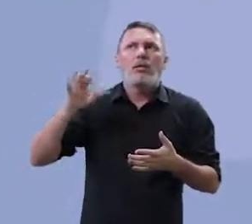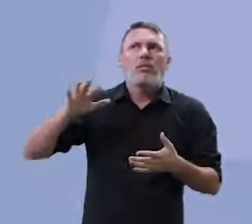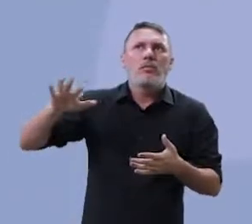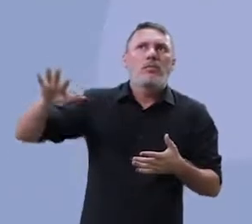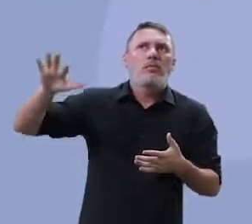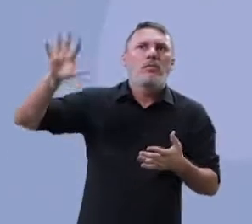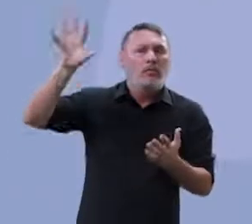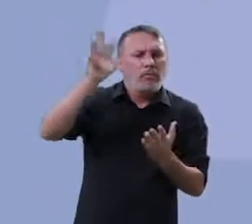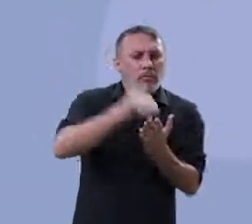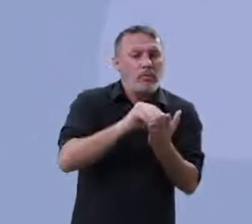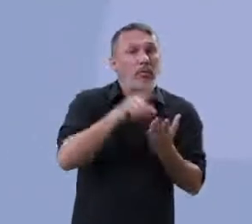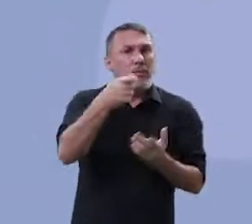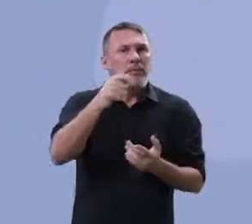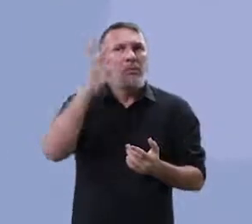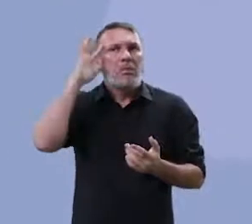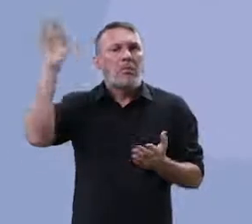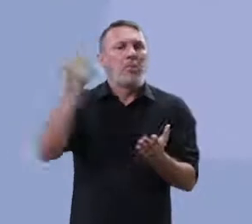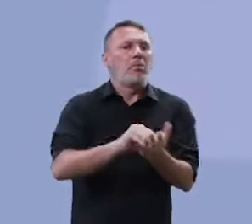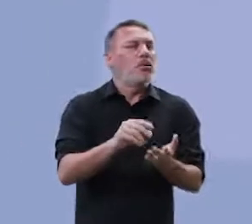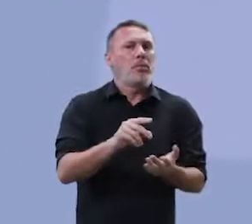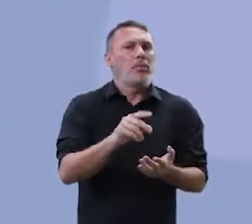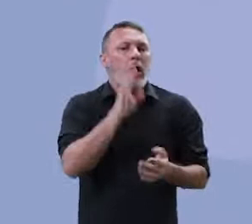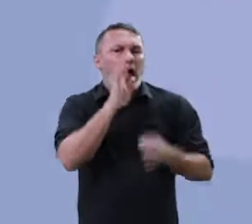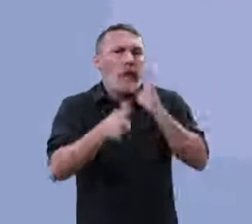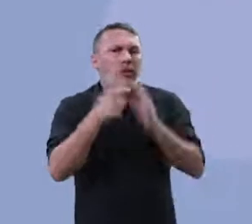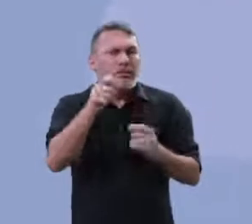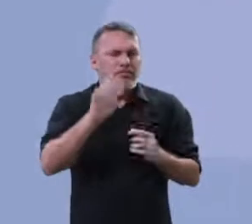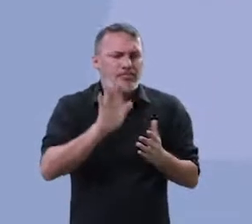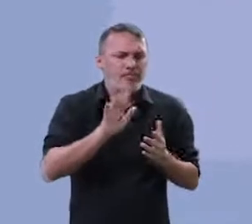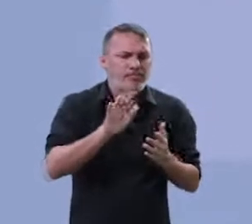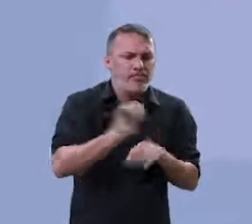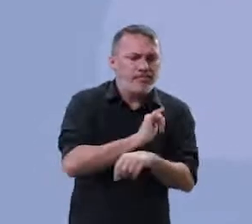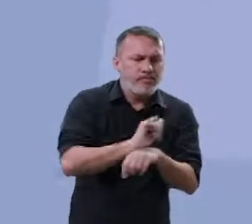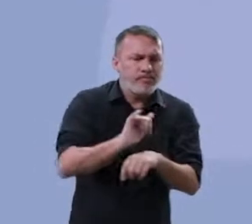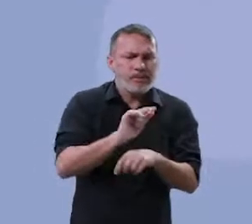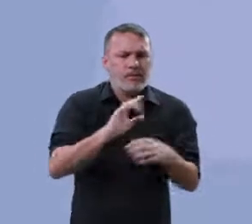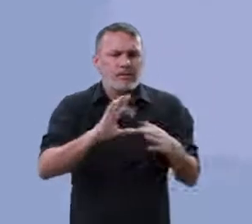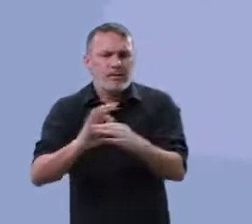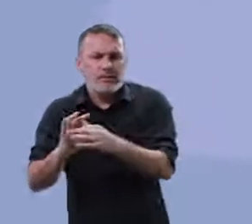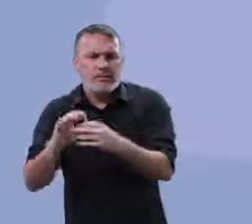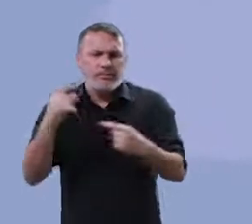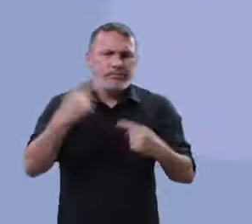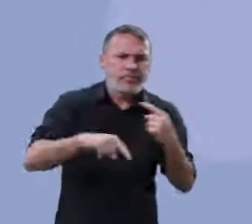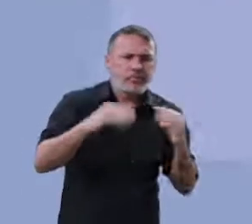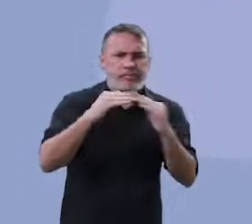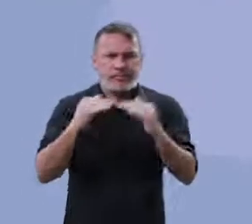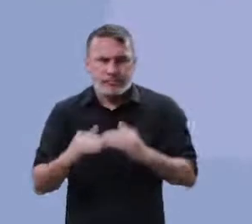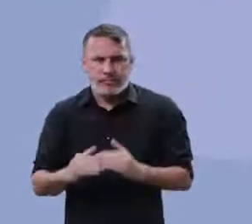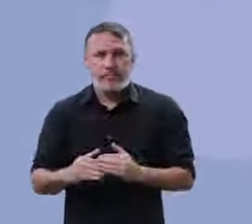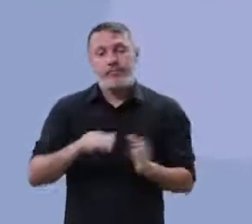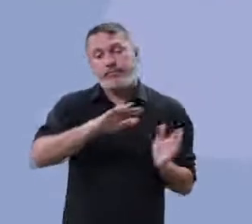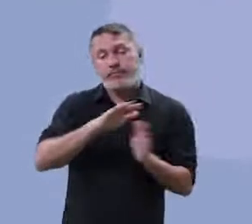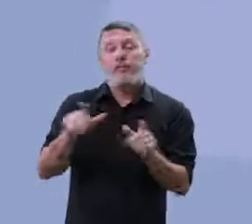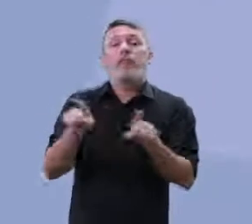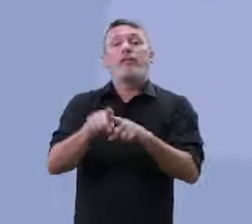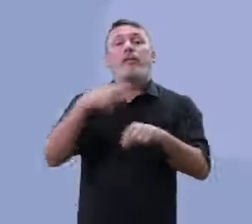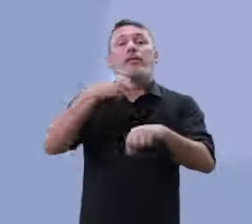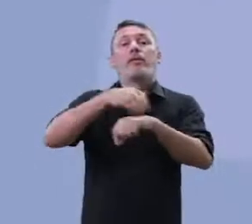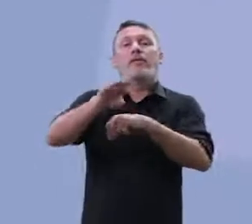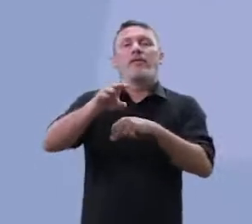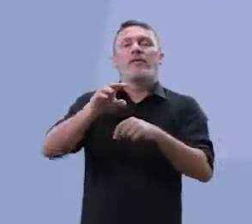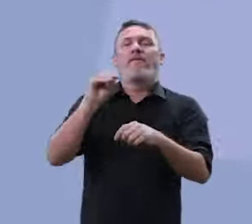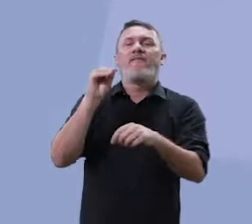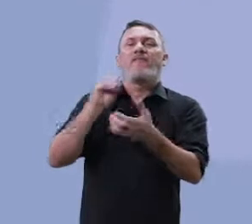ideias que você quanto aluno, precisa ser crítico. Ó, essa eu vou usar, que encaixe de uma forma coerente ao seu texto. Falamos sobre o desrespeito